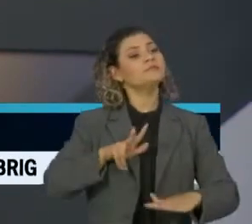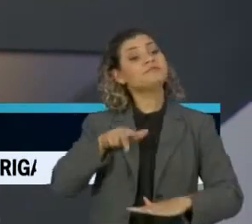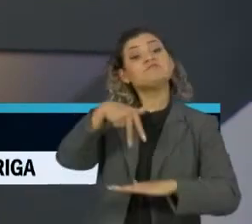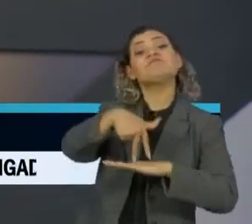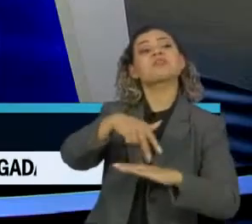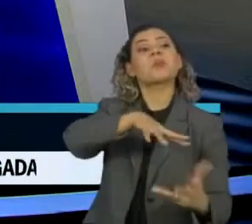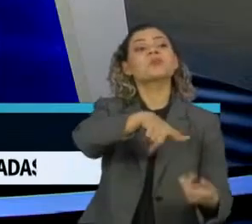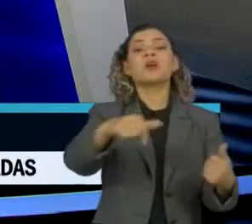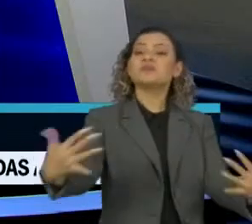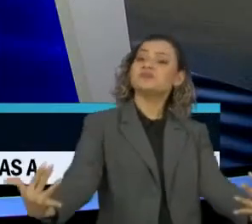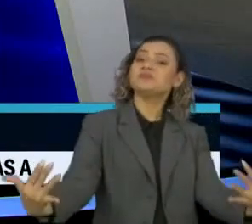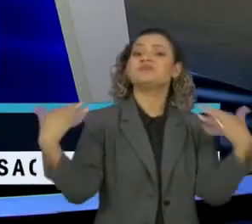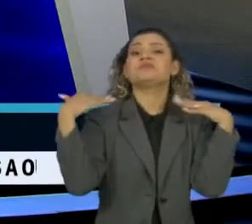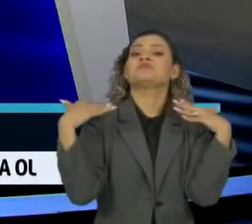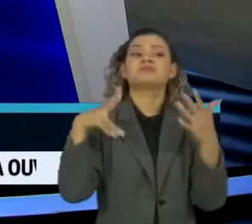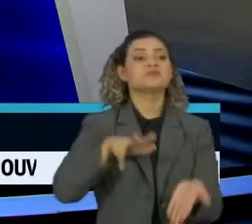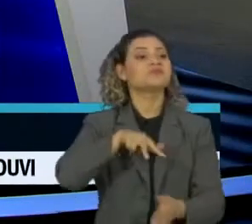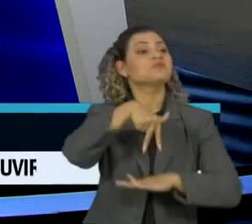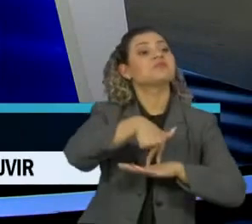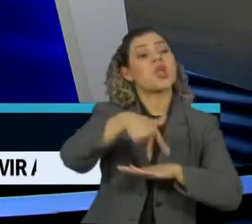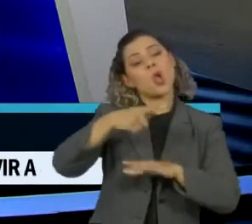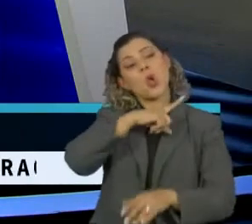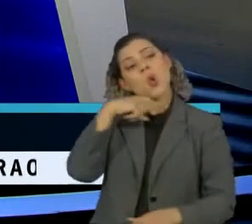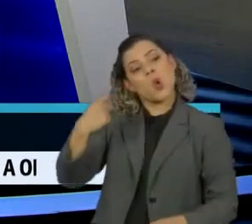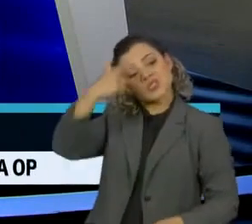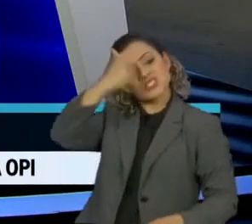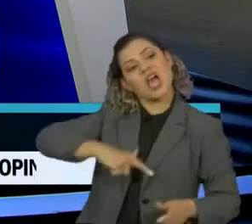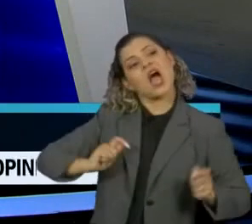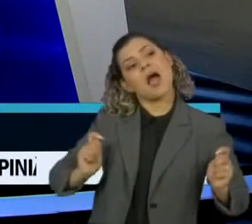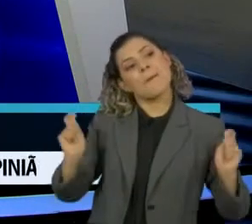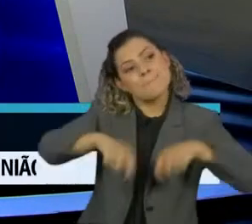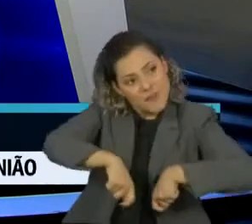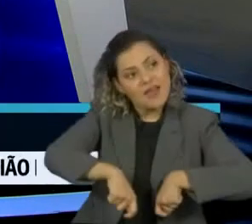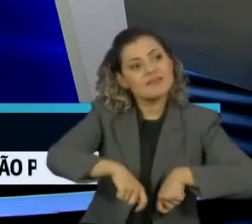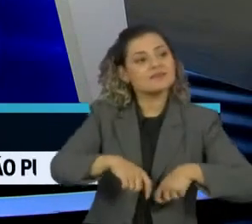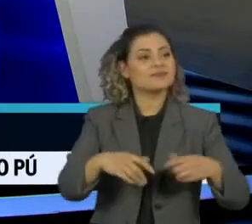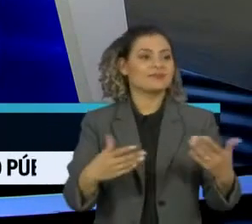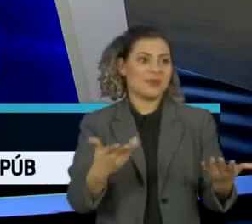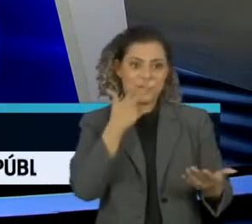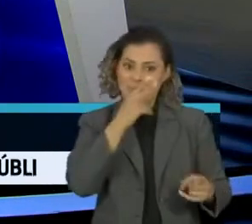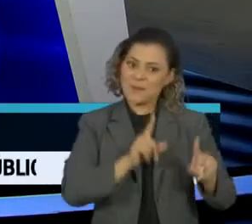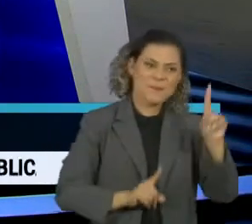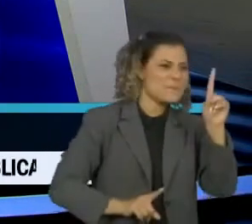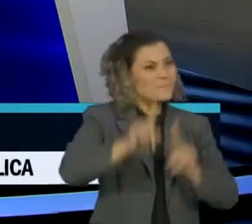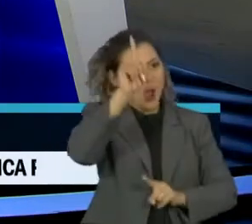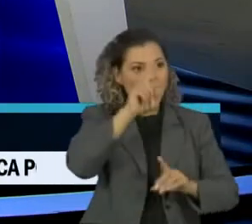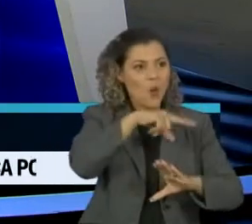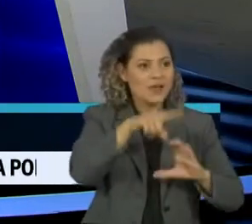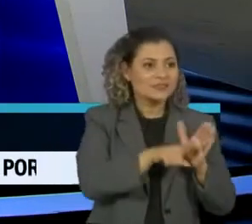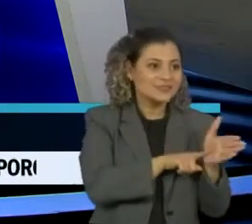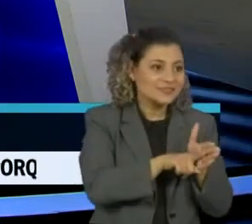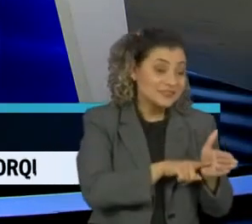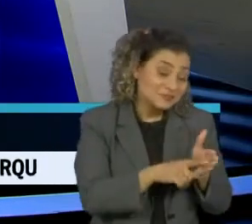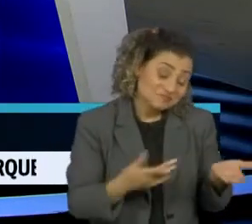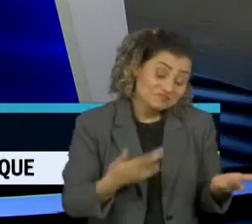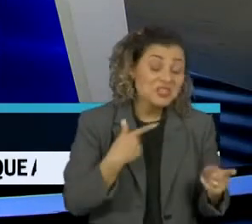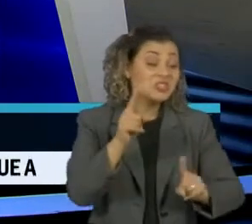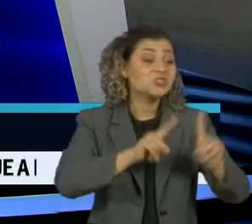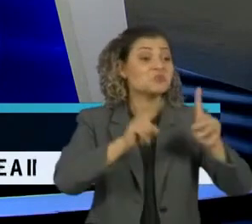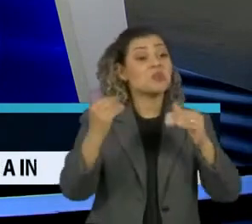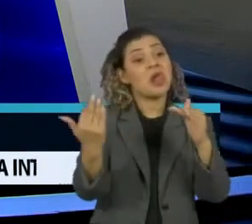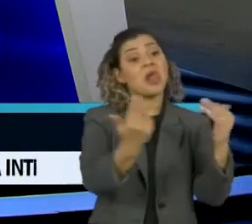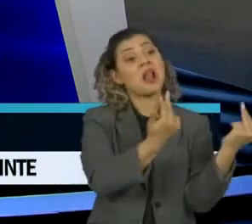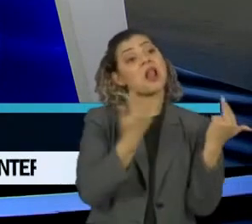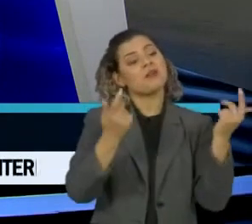e colocar a Rússia de novo como uma capacidade, uma potencialidade científica e de disputar em igualdade